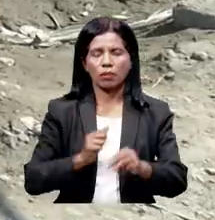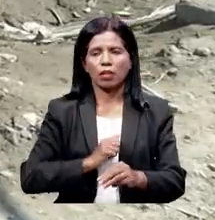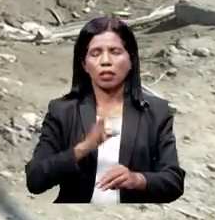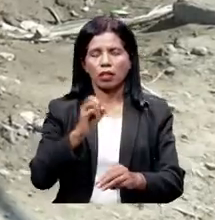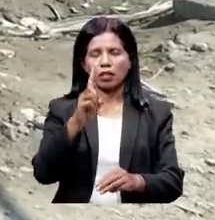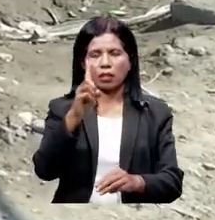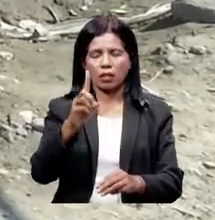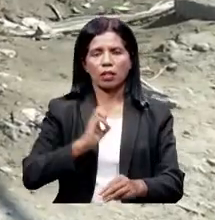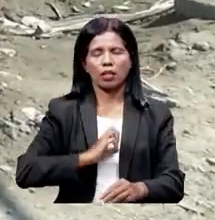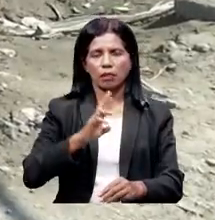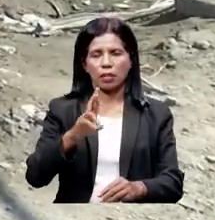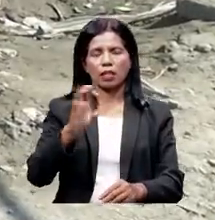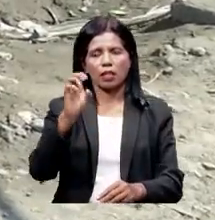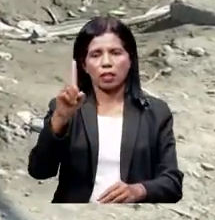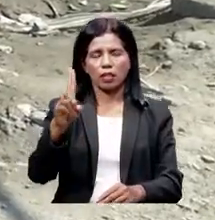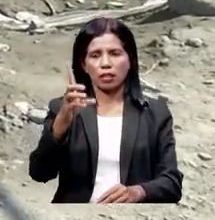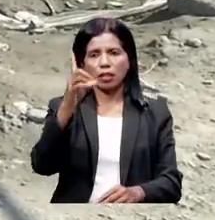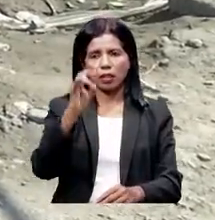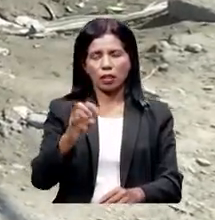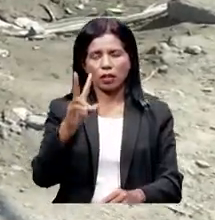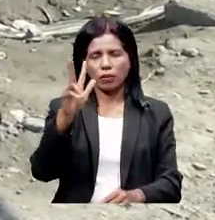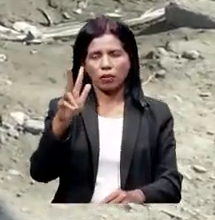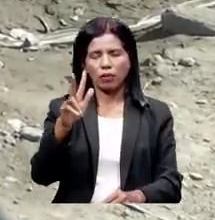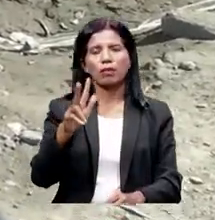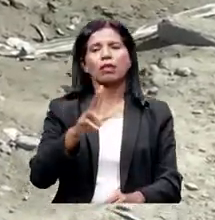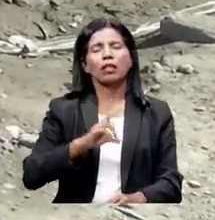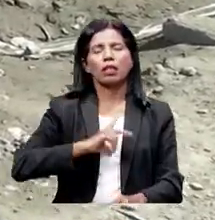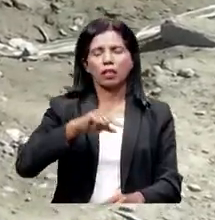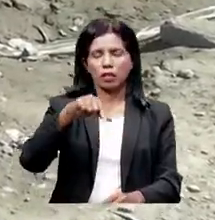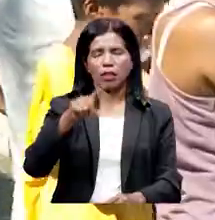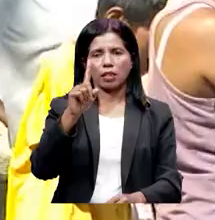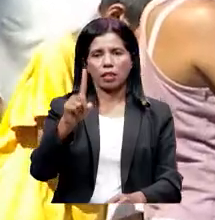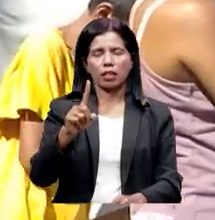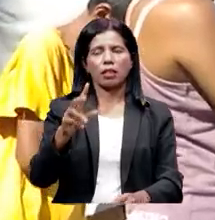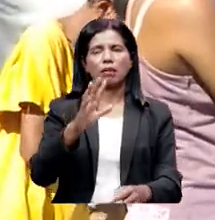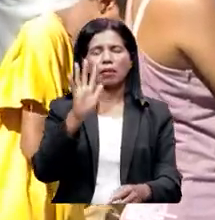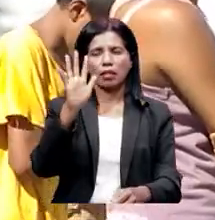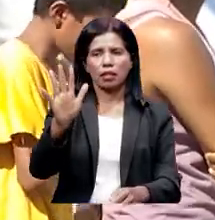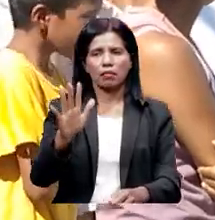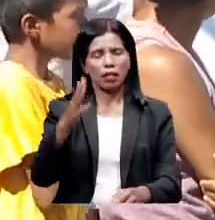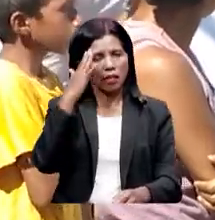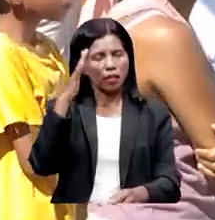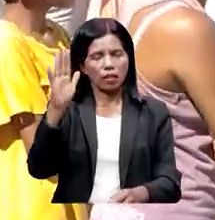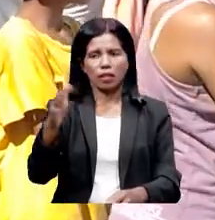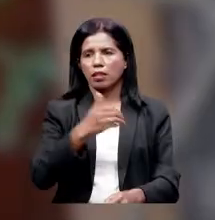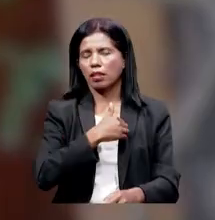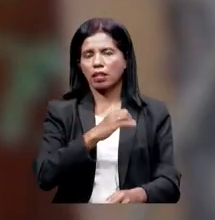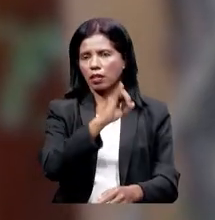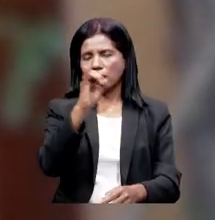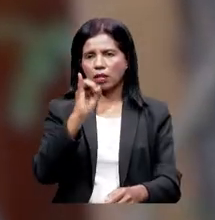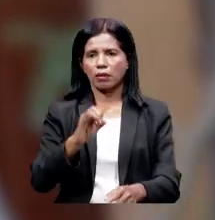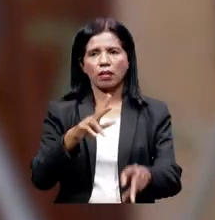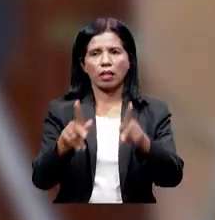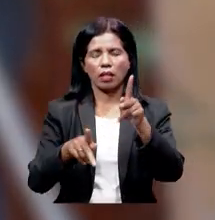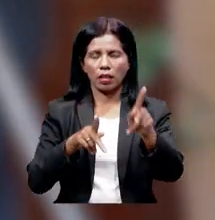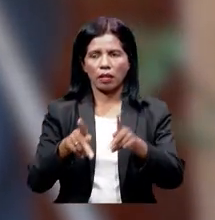Ida, Ermera Ida, Dili Tolu, Nolikisa Ida, Husi Número NET, na Lima Desconhecido, Cidau identifica suspeito